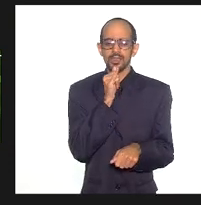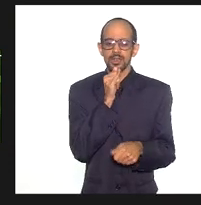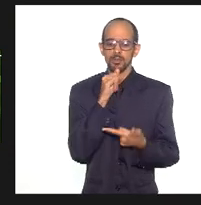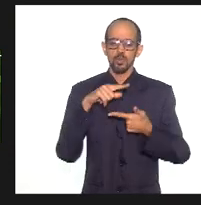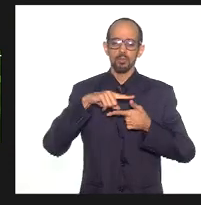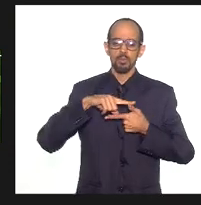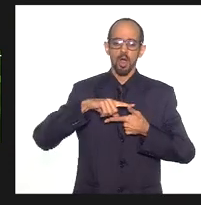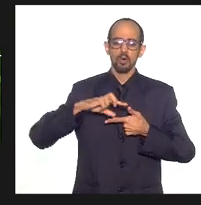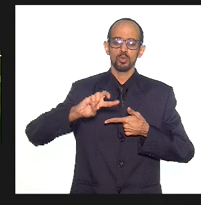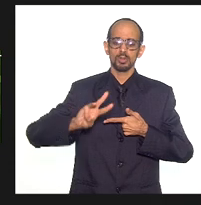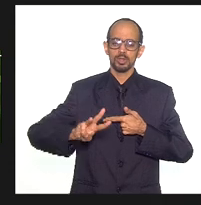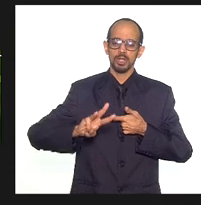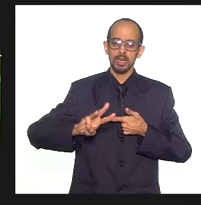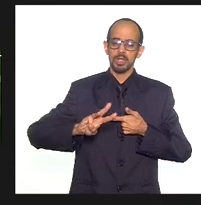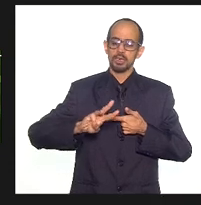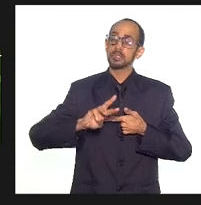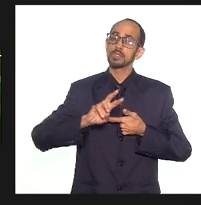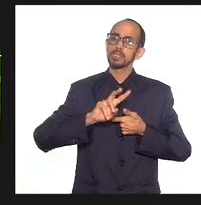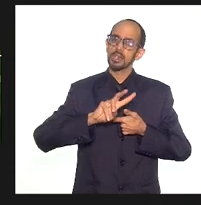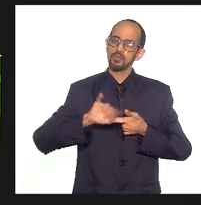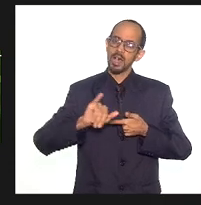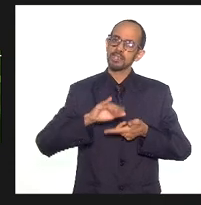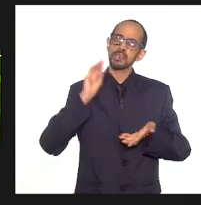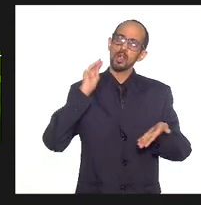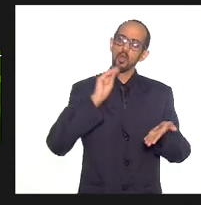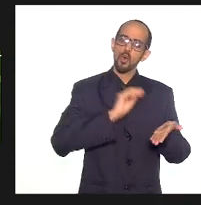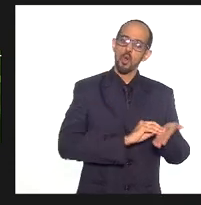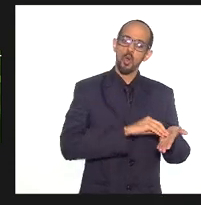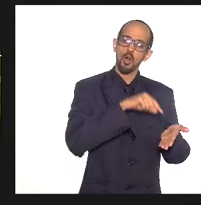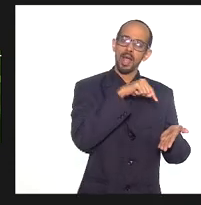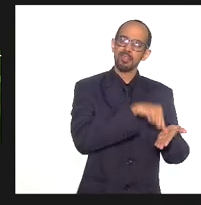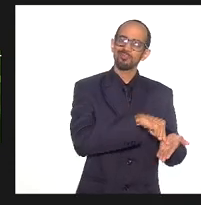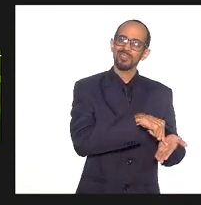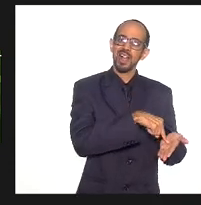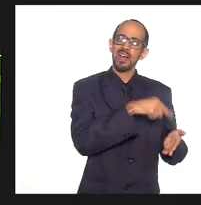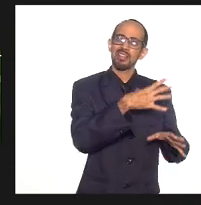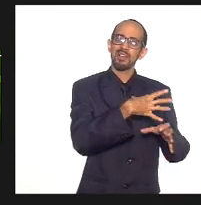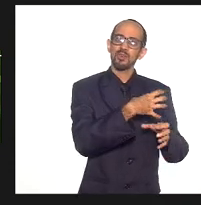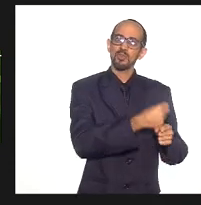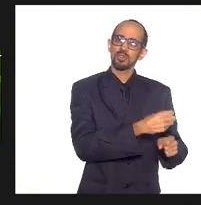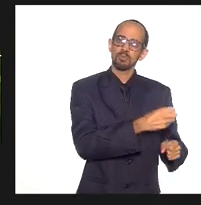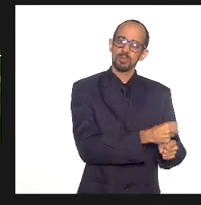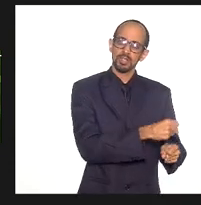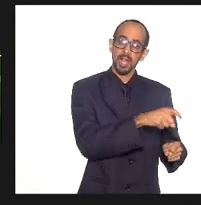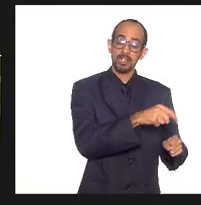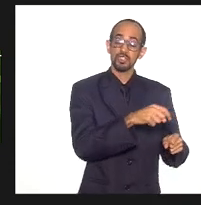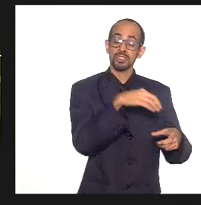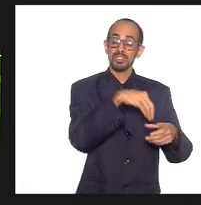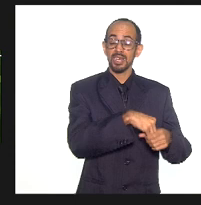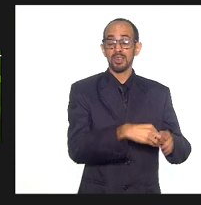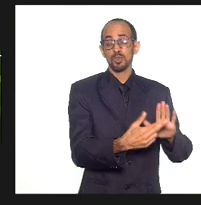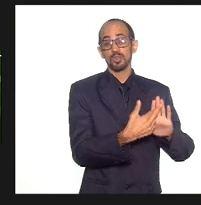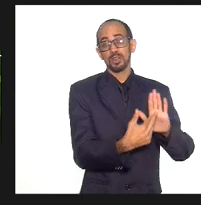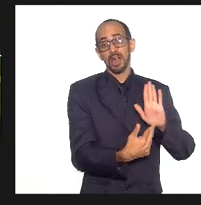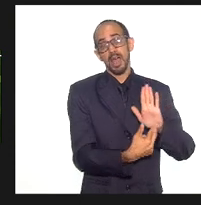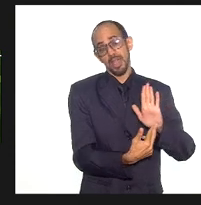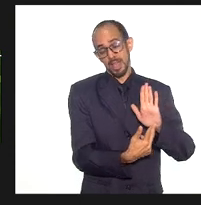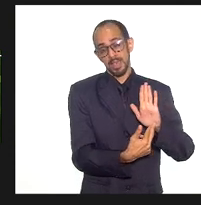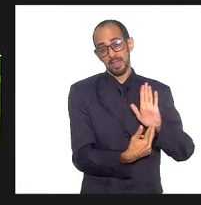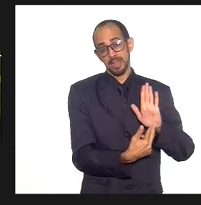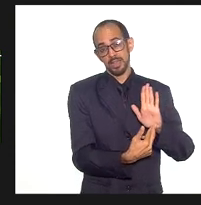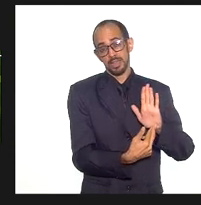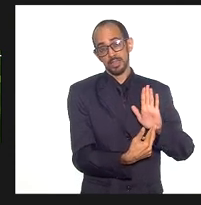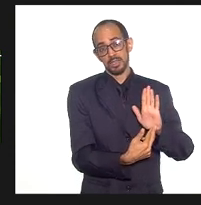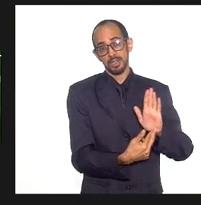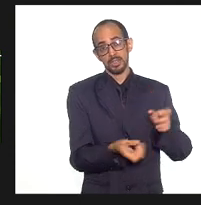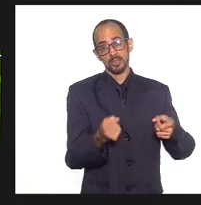são descarregados conforme a regulação atual a critério do concessionário no